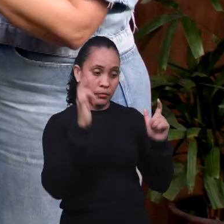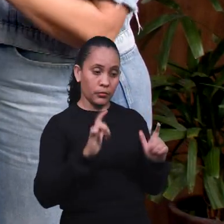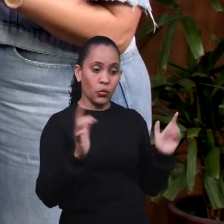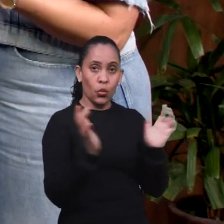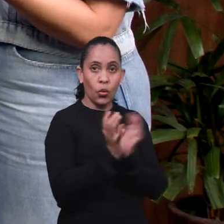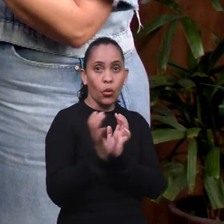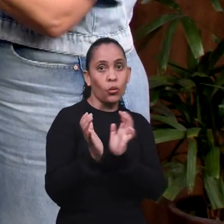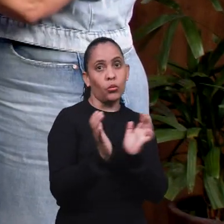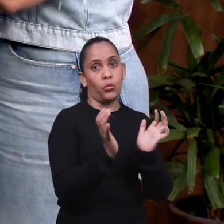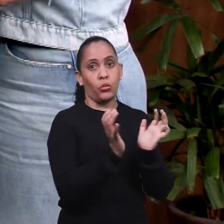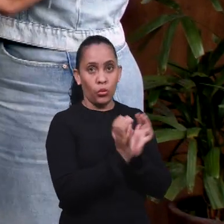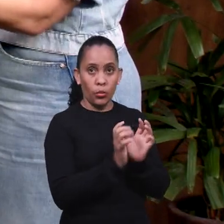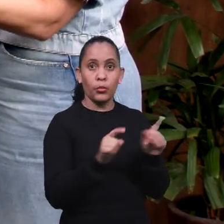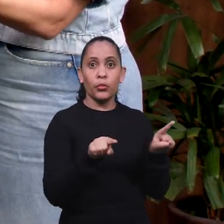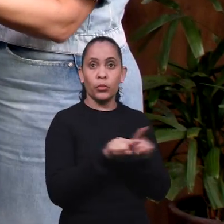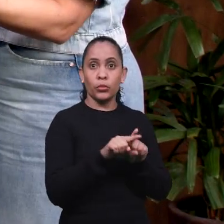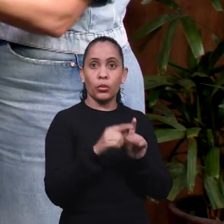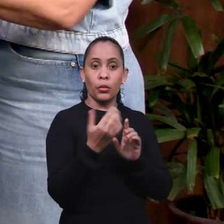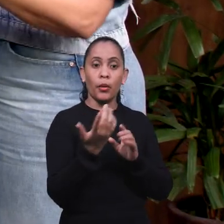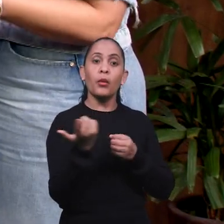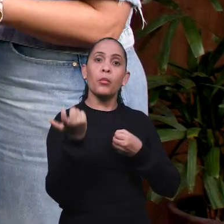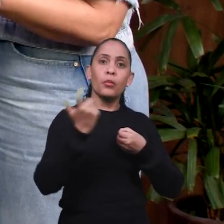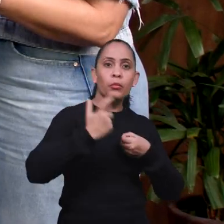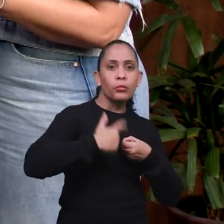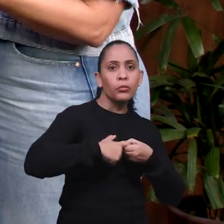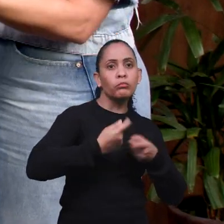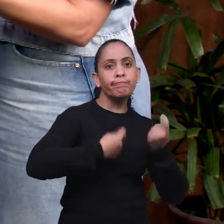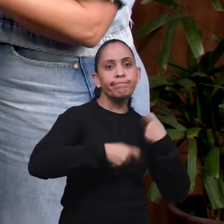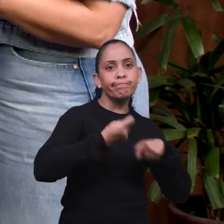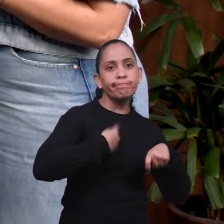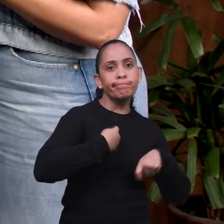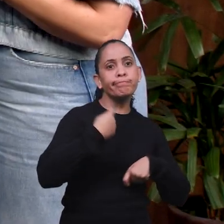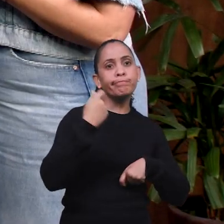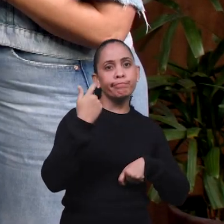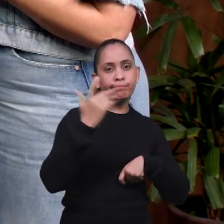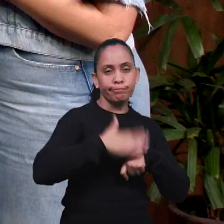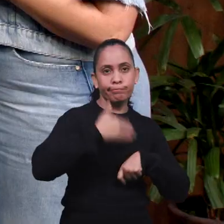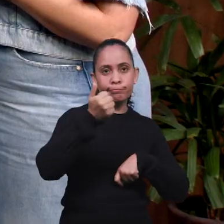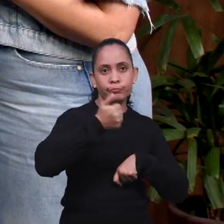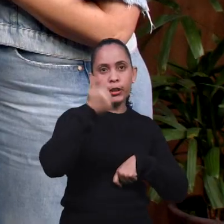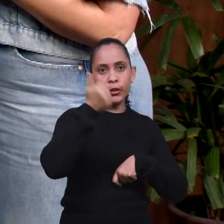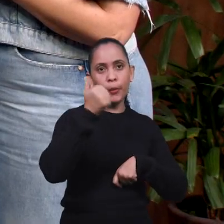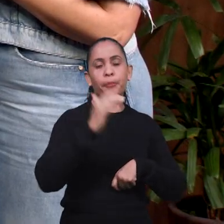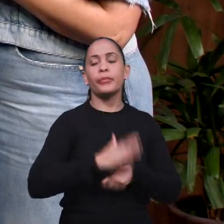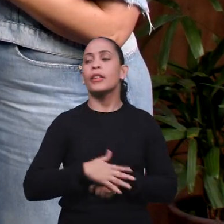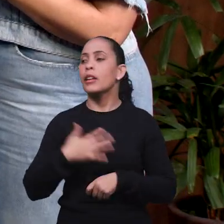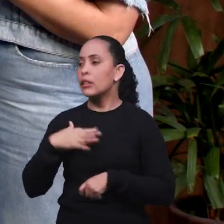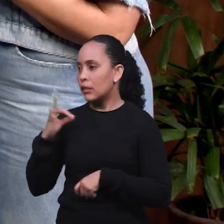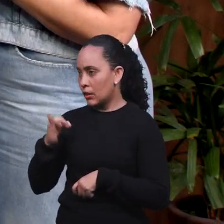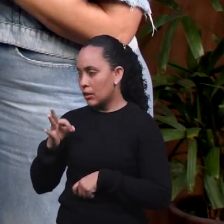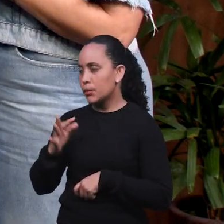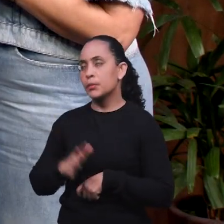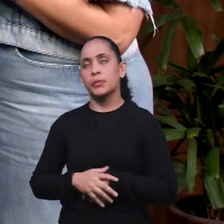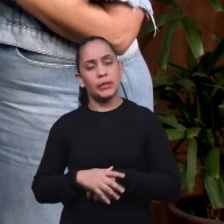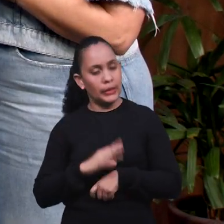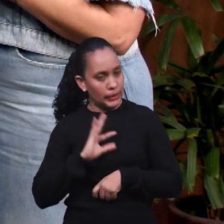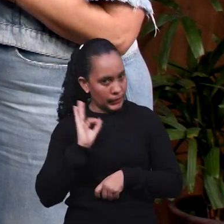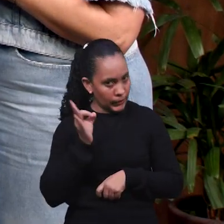produtor um bom escoamento e um bom retorno financeiro do seu produto. Seria isso?